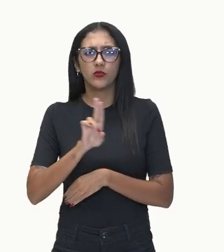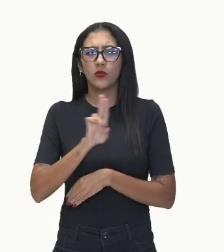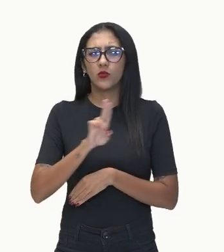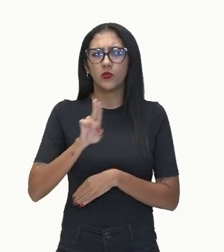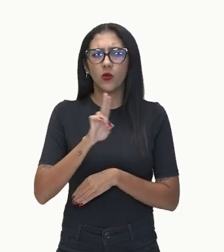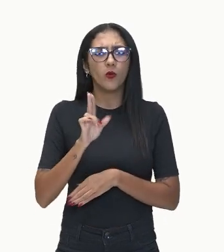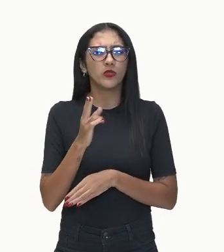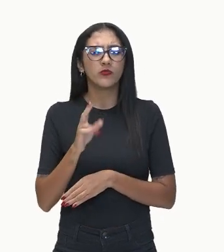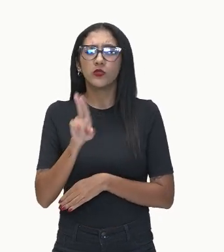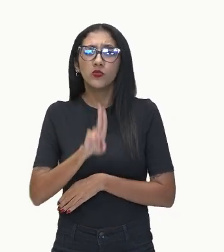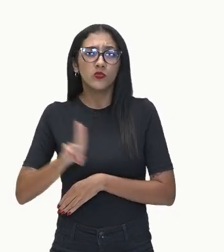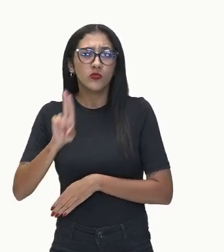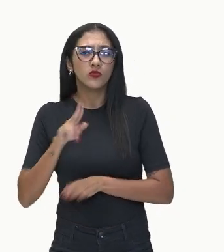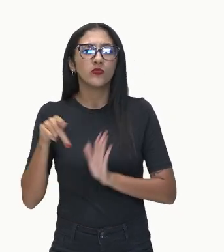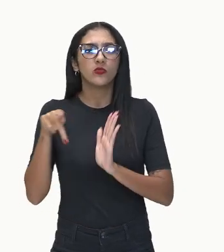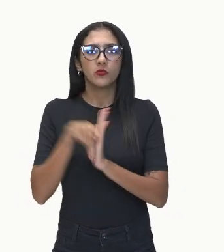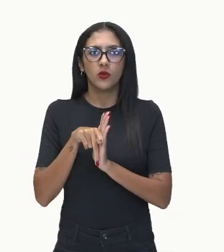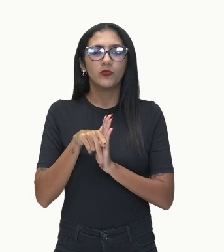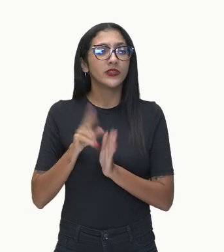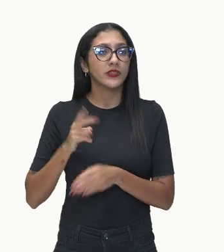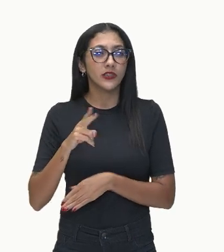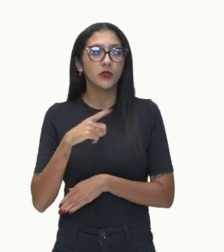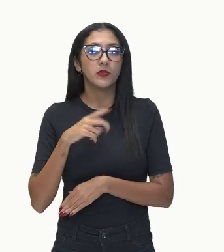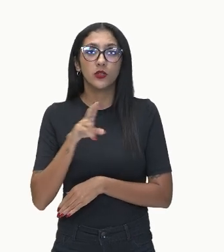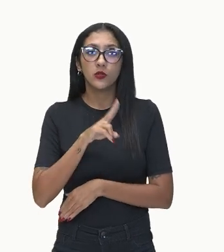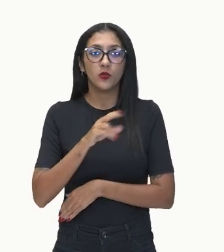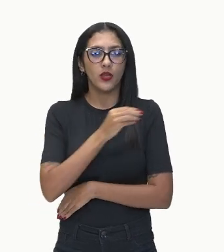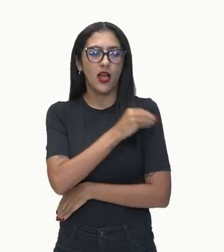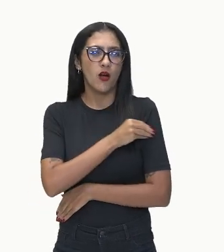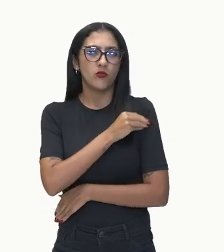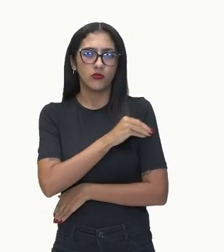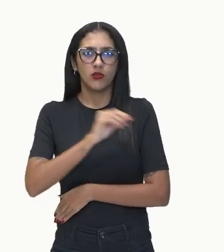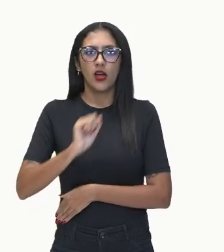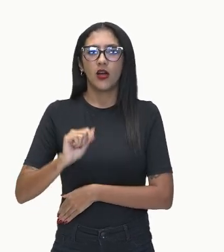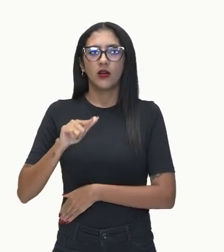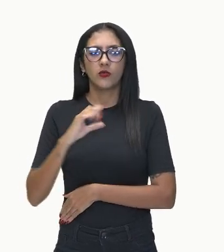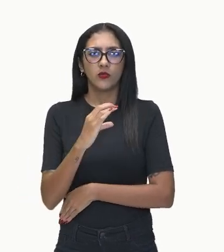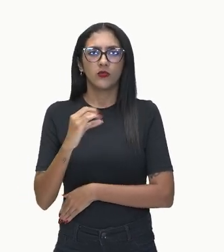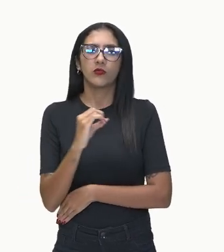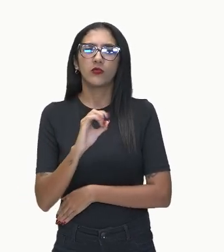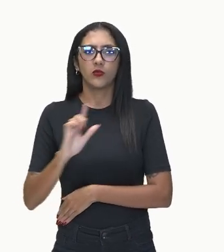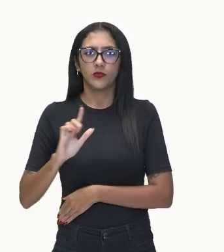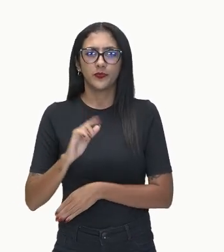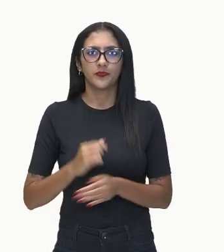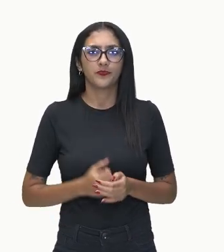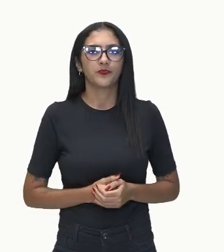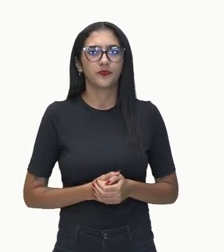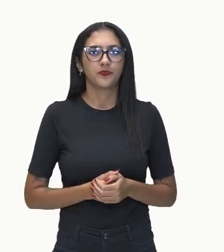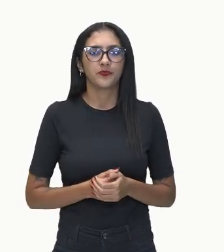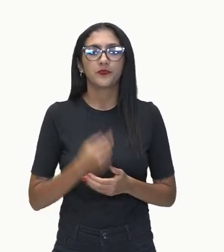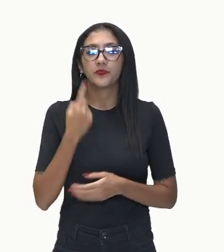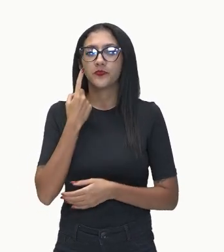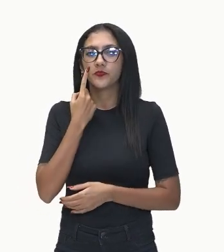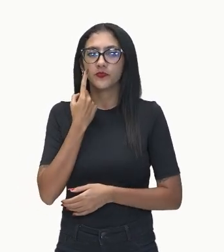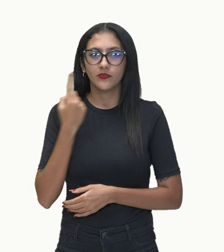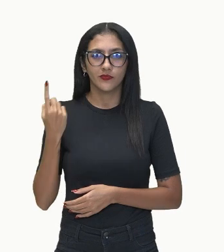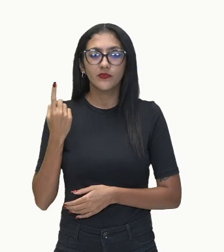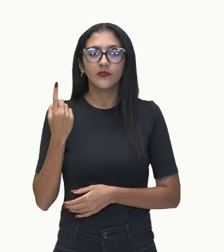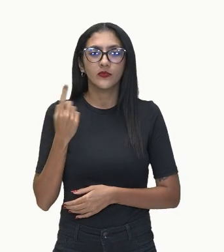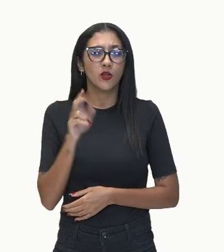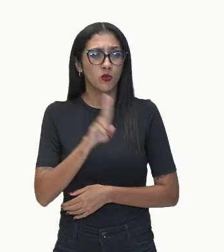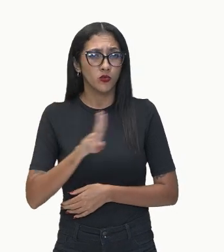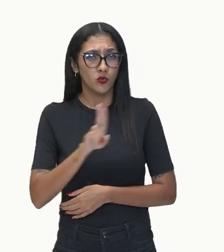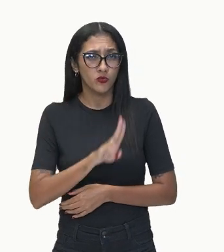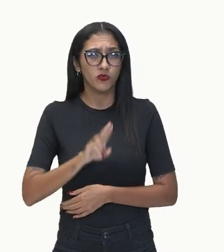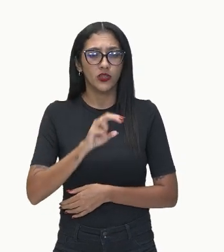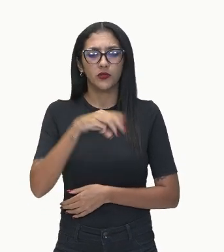dos álcools, que sempre começa com a palavra álcool. Então, no caso aqui, o metanol é a nomenclatura oficial. E